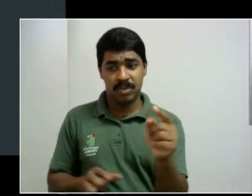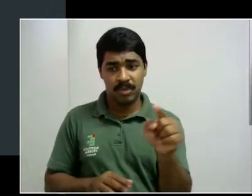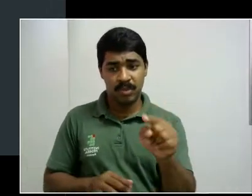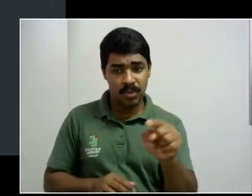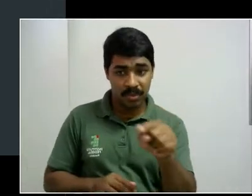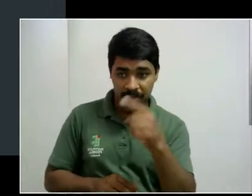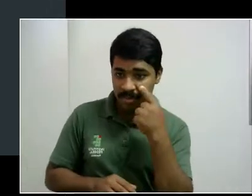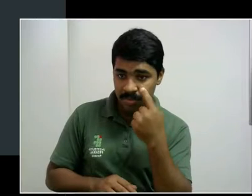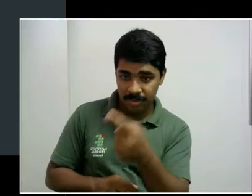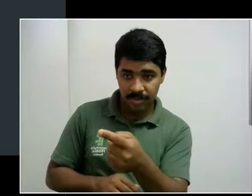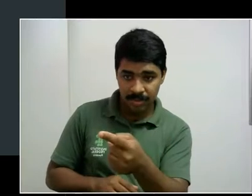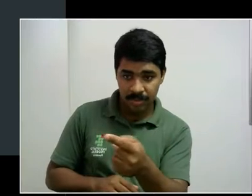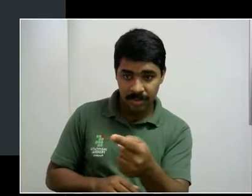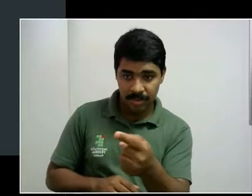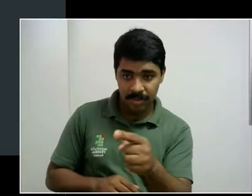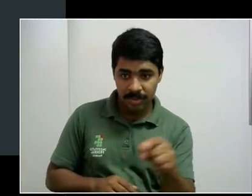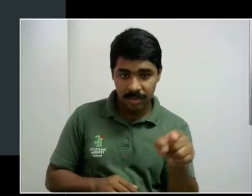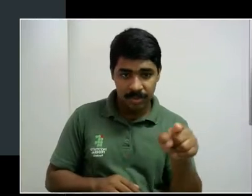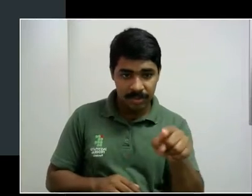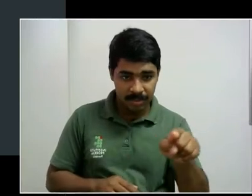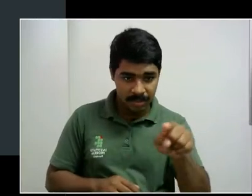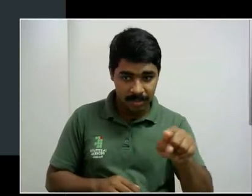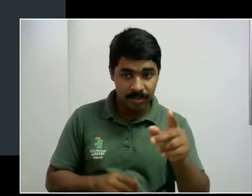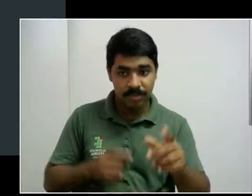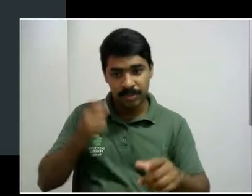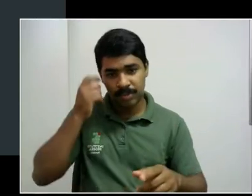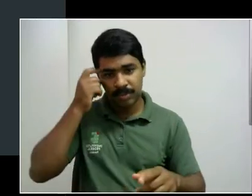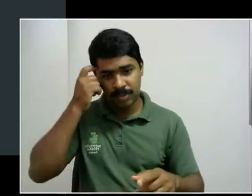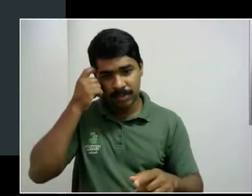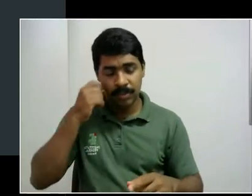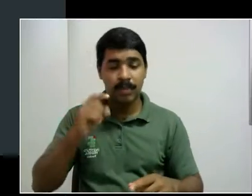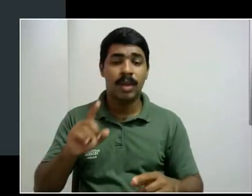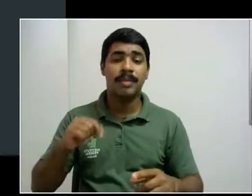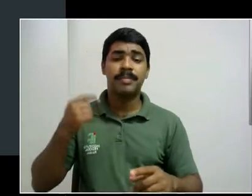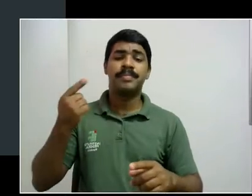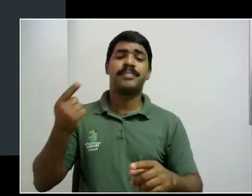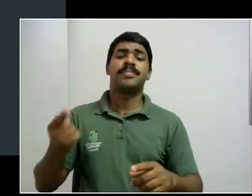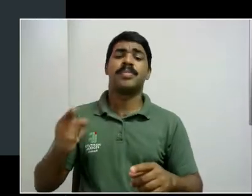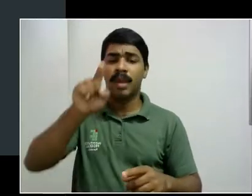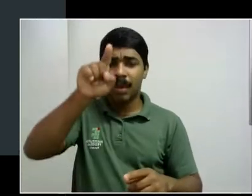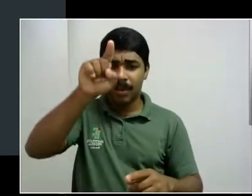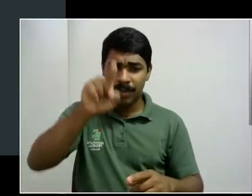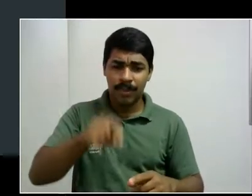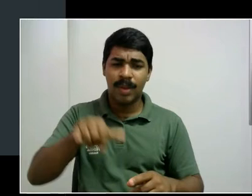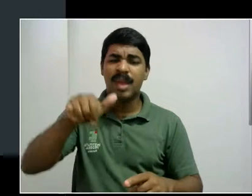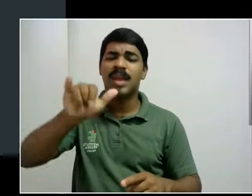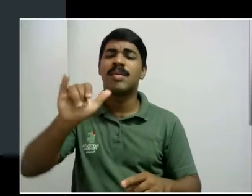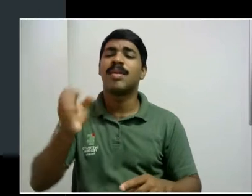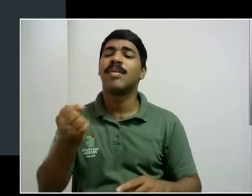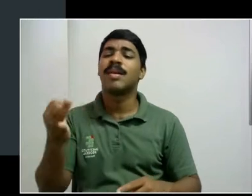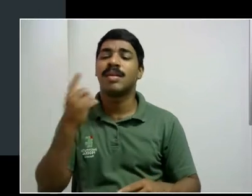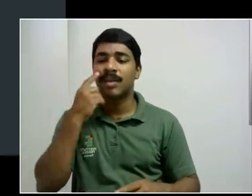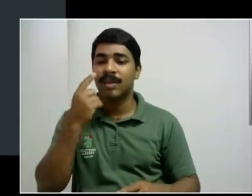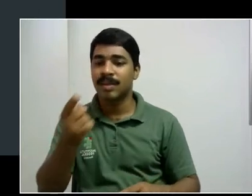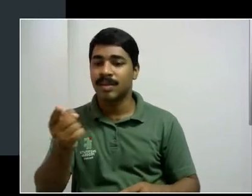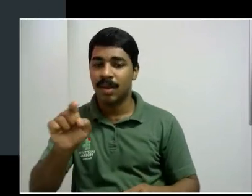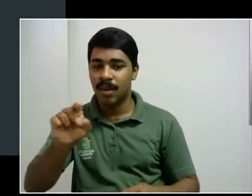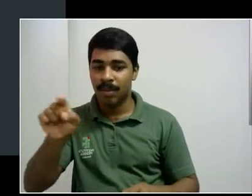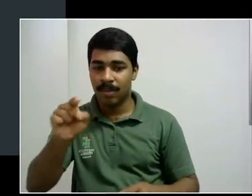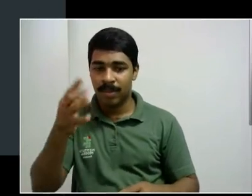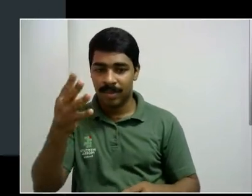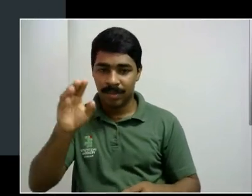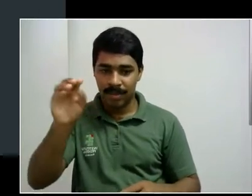aqui. Depois eu faço ela melhor. Aí a outra função onde ela corta o eixo y no ponto menos 4, aqui embaixo. Então você vai